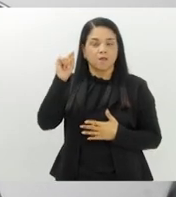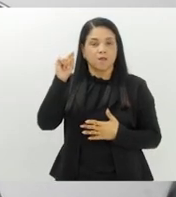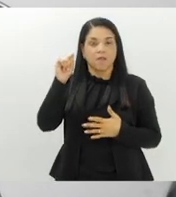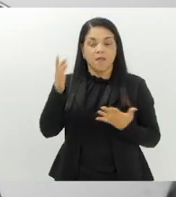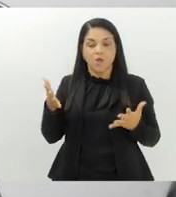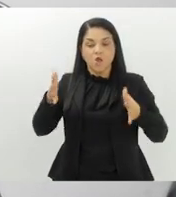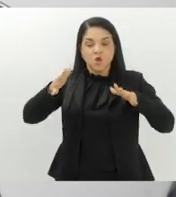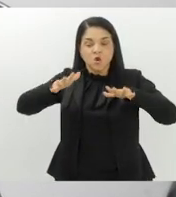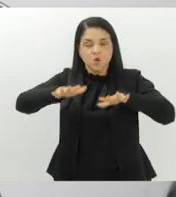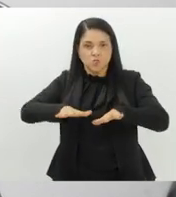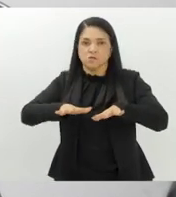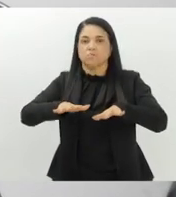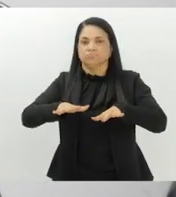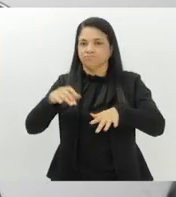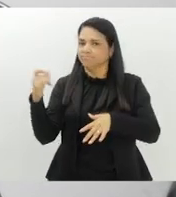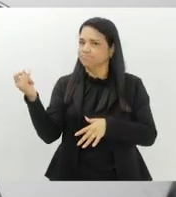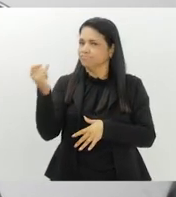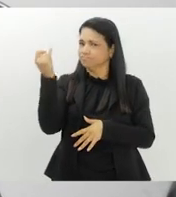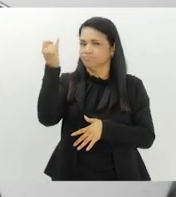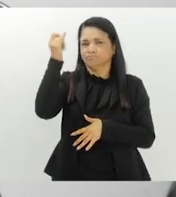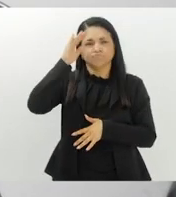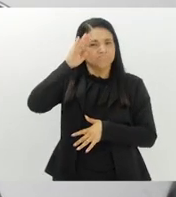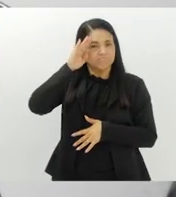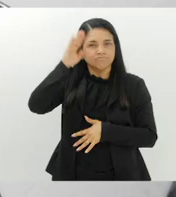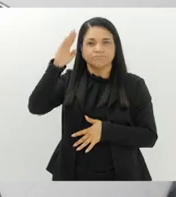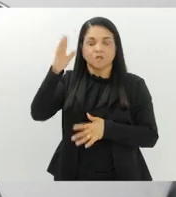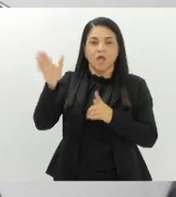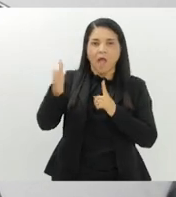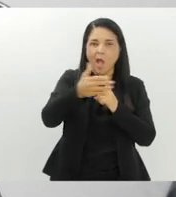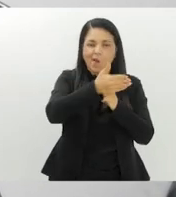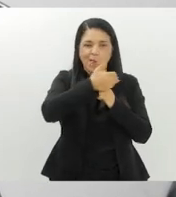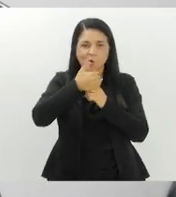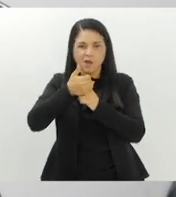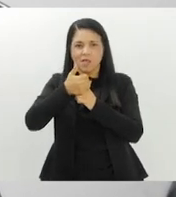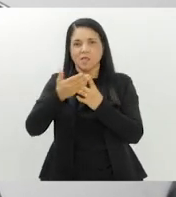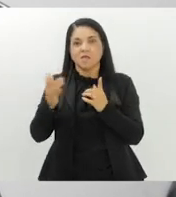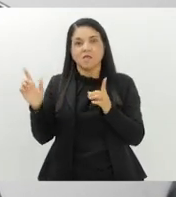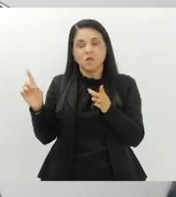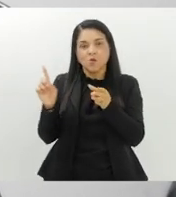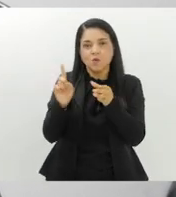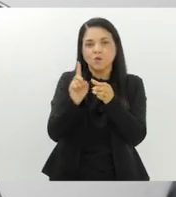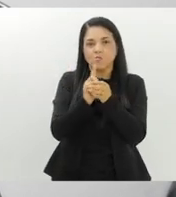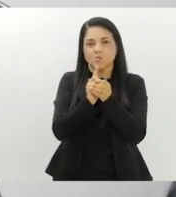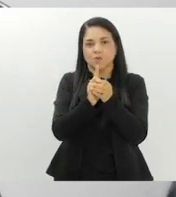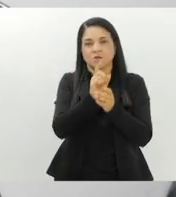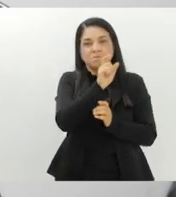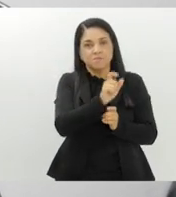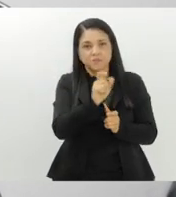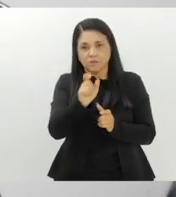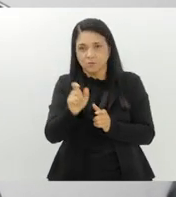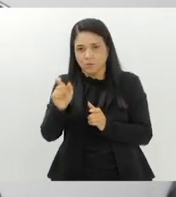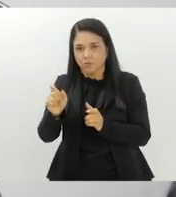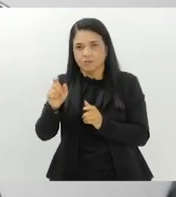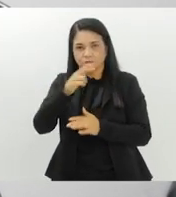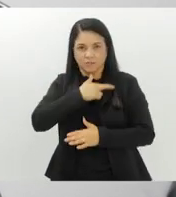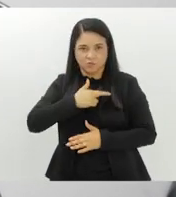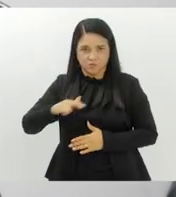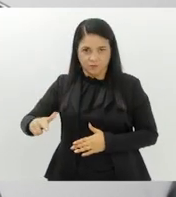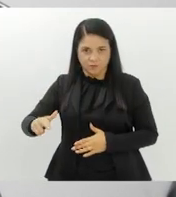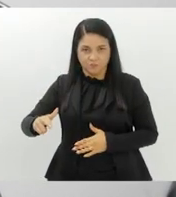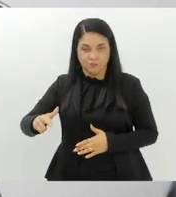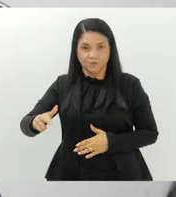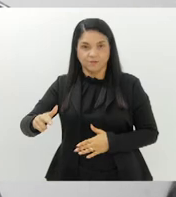inclusão é importante, nós precisamos acolher e incluir as pessoas em nossas religiões. Então,